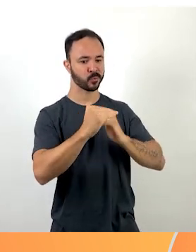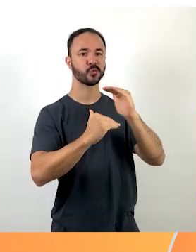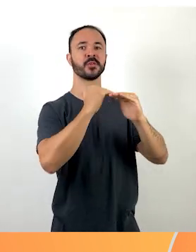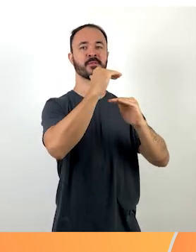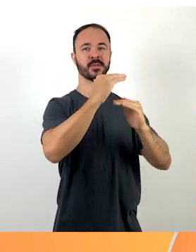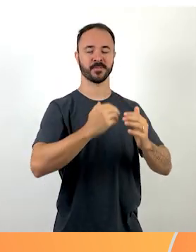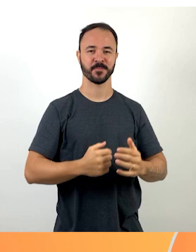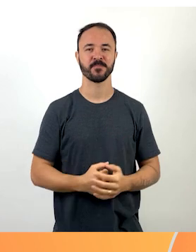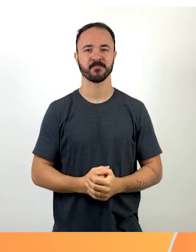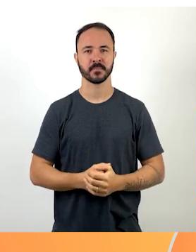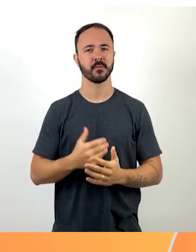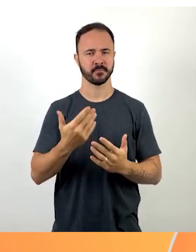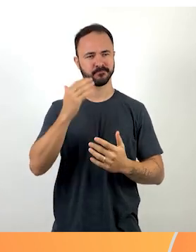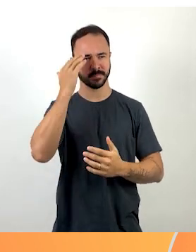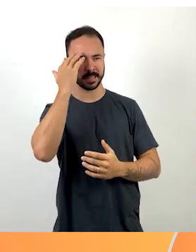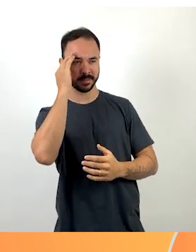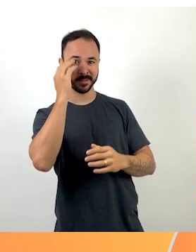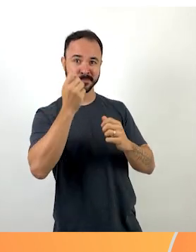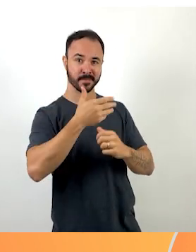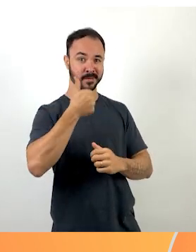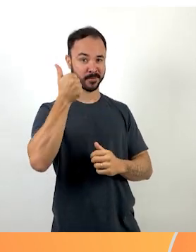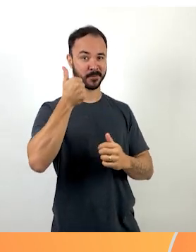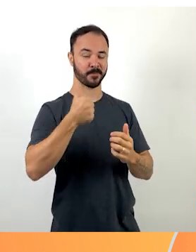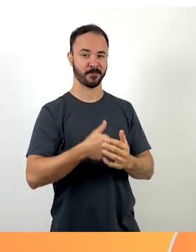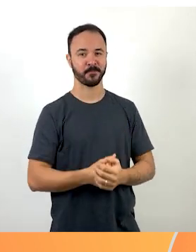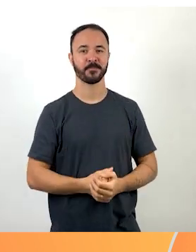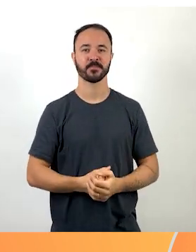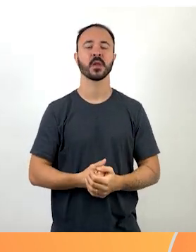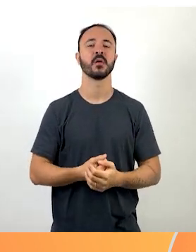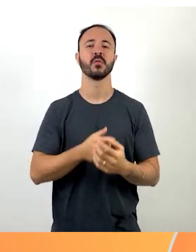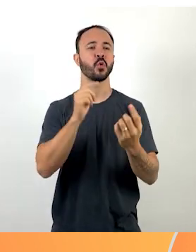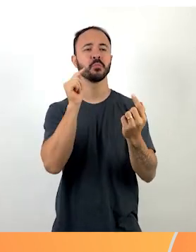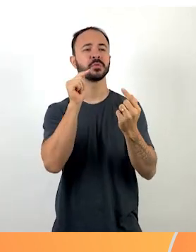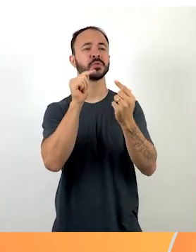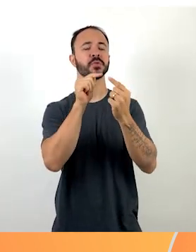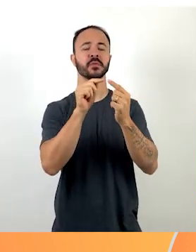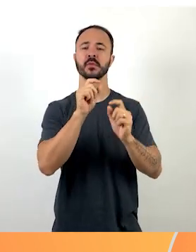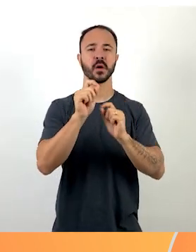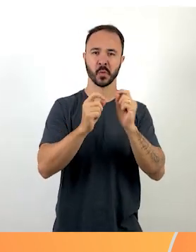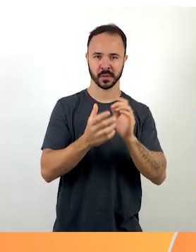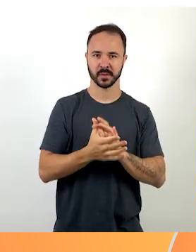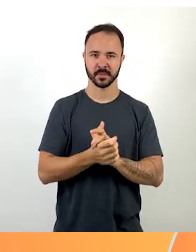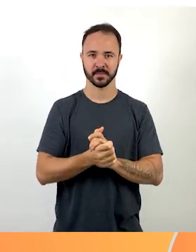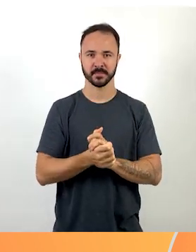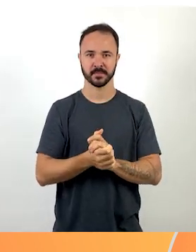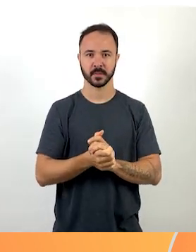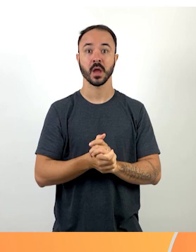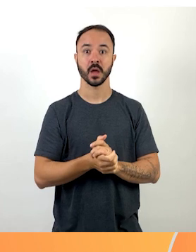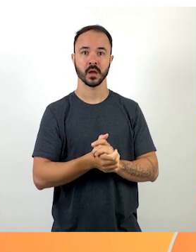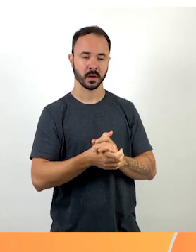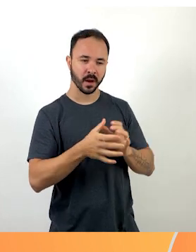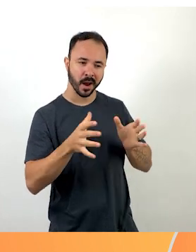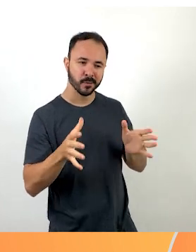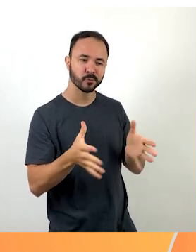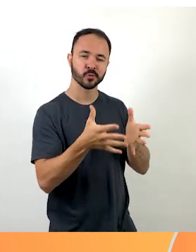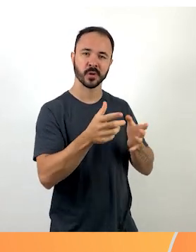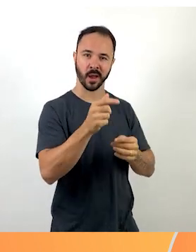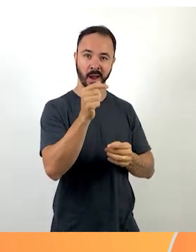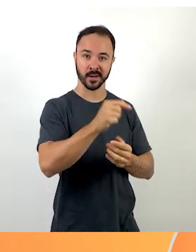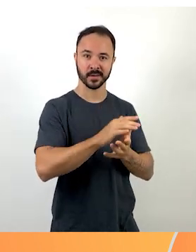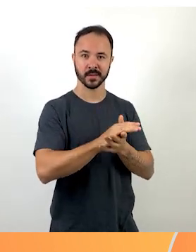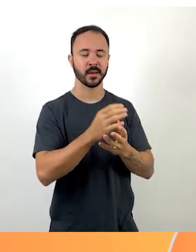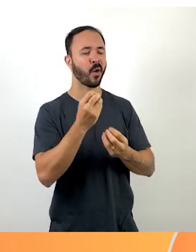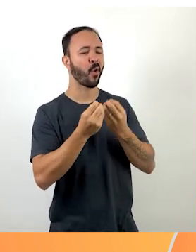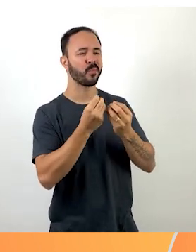sustentabilidade. Vamos entender melhor esse tema? O objetivo da nossa aula é propor iniciativas individuais e coletivas